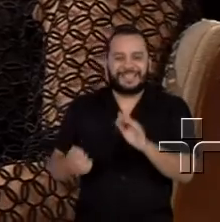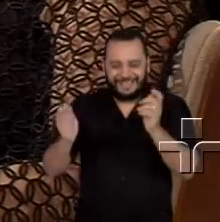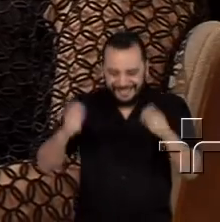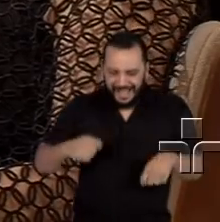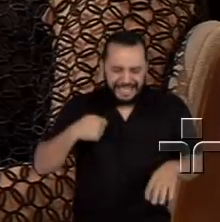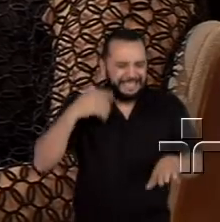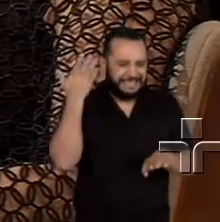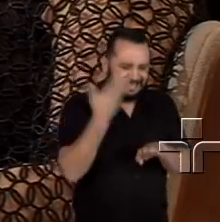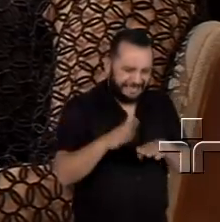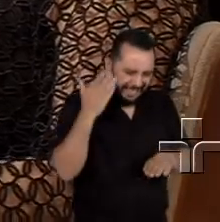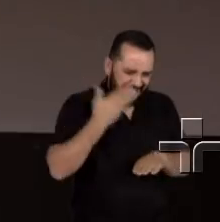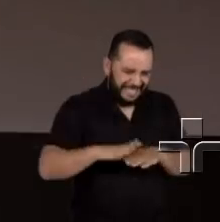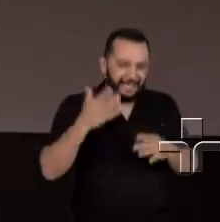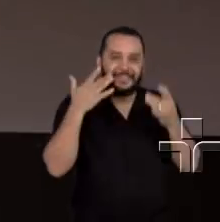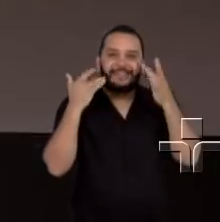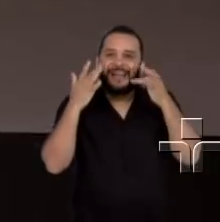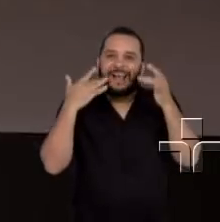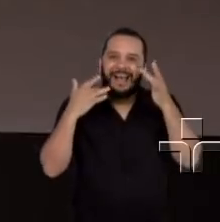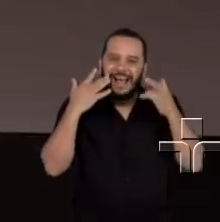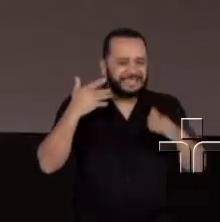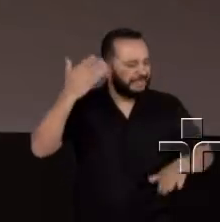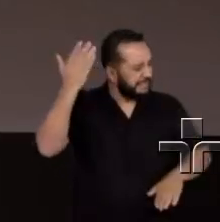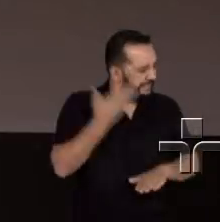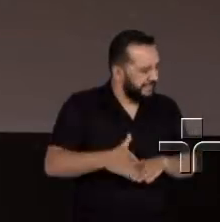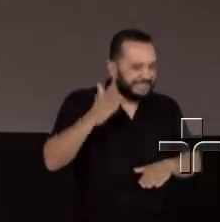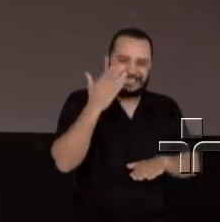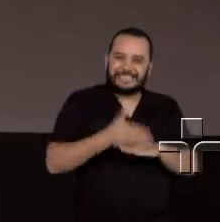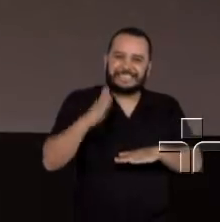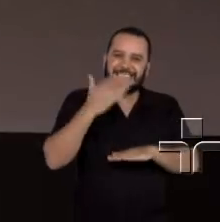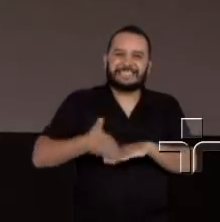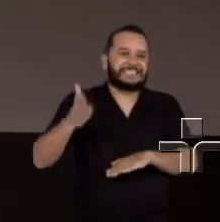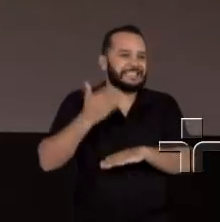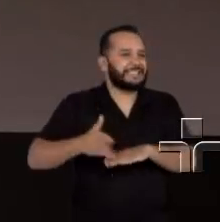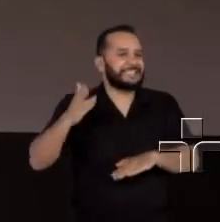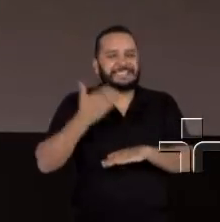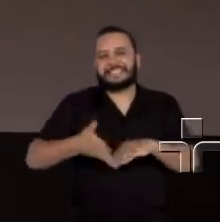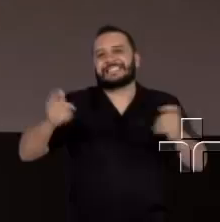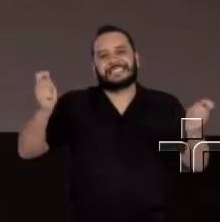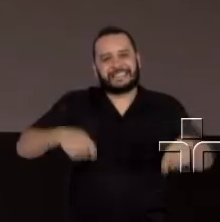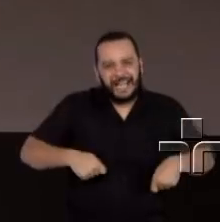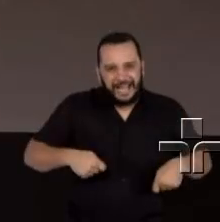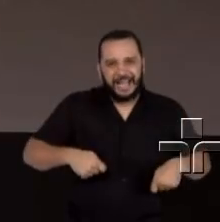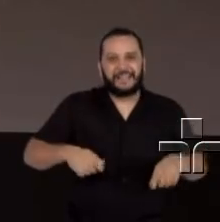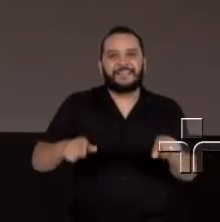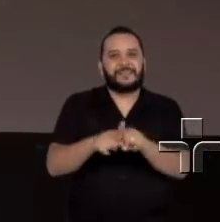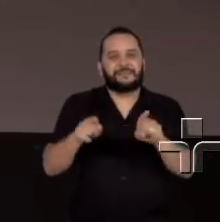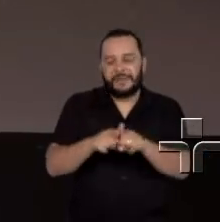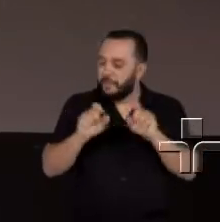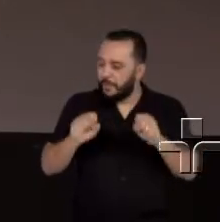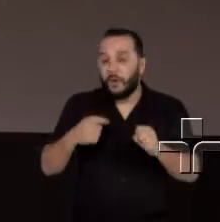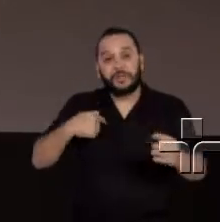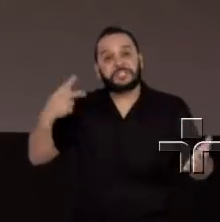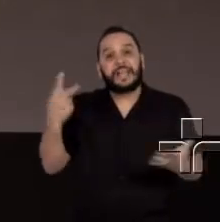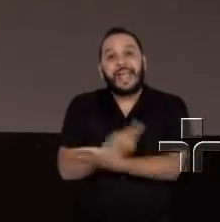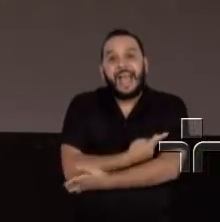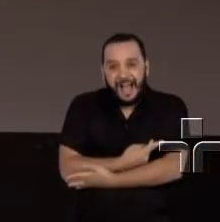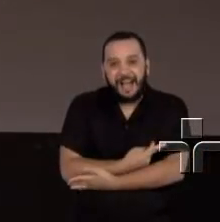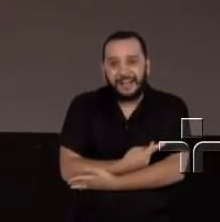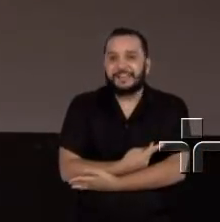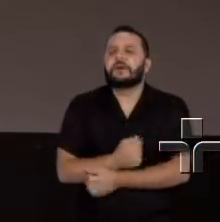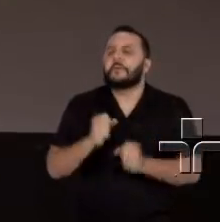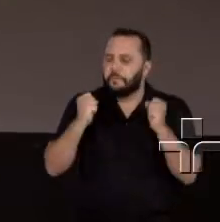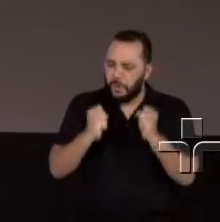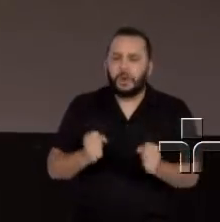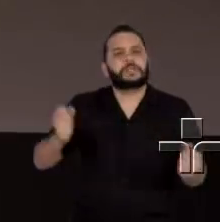ensaiar no teatro, experimentar, errar, não o texto,